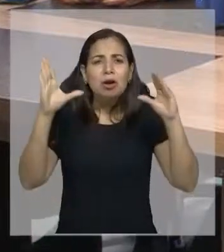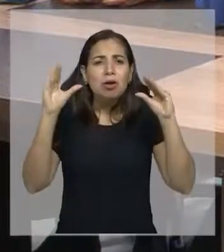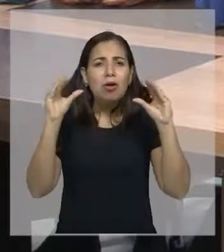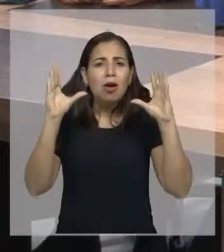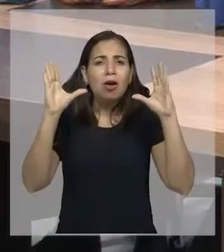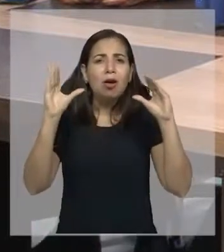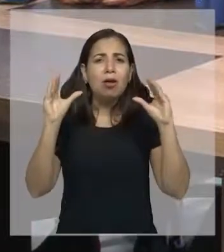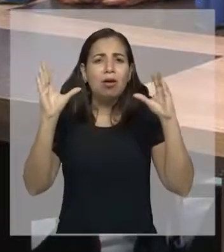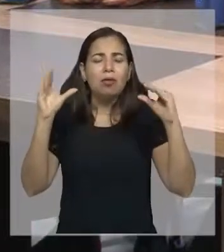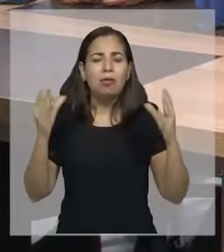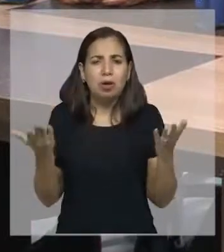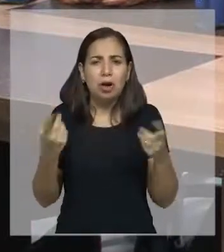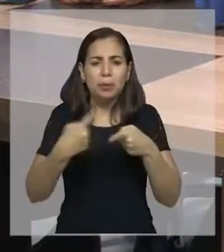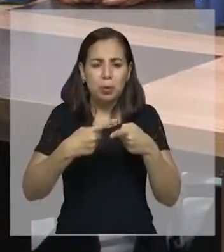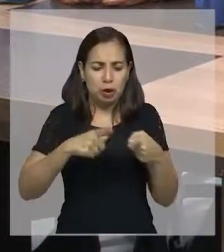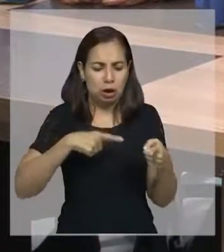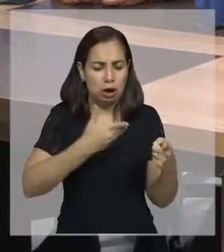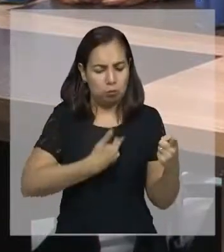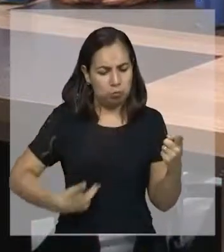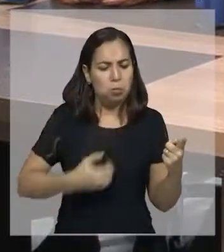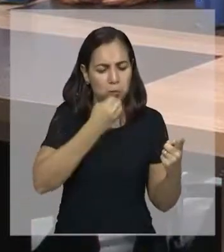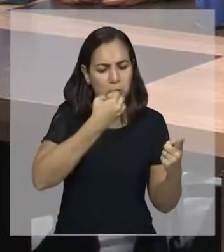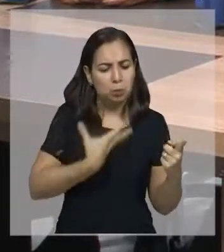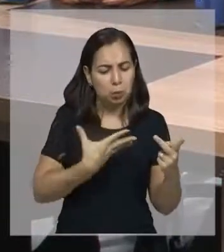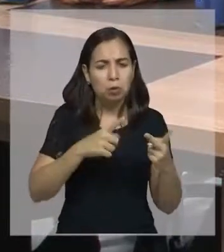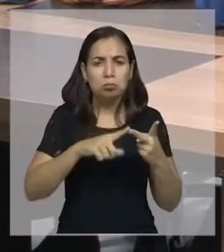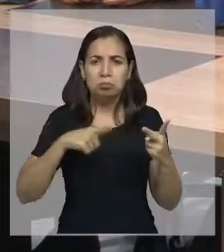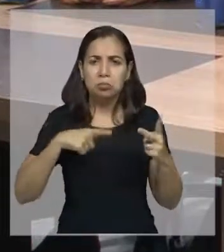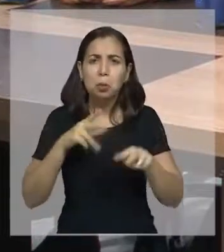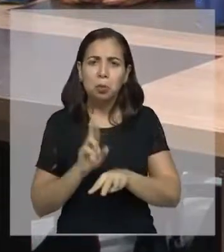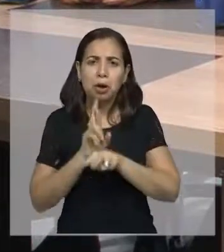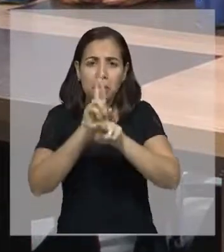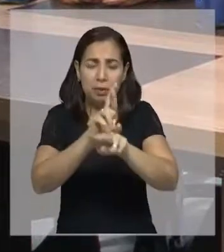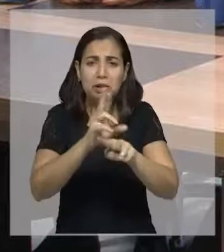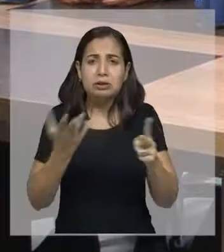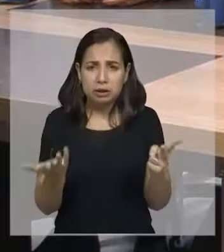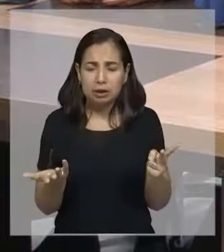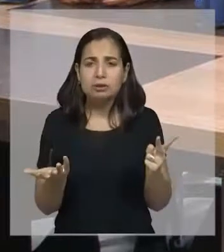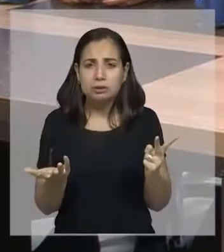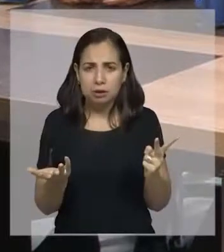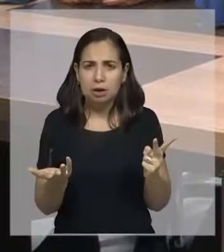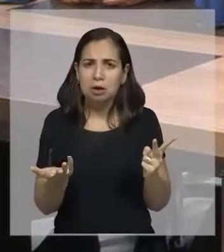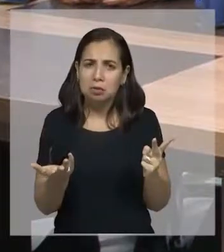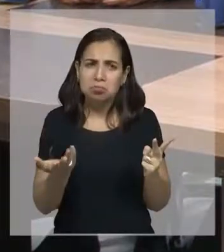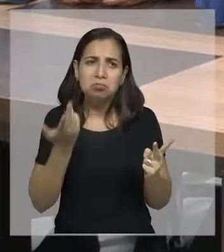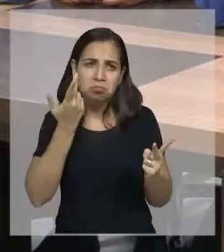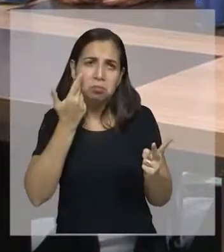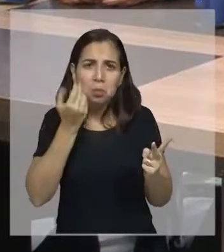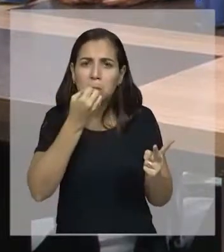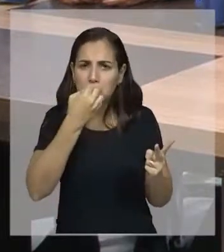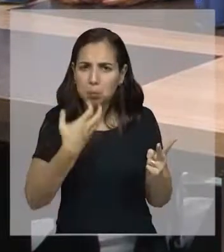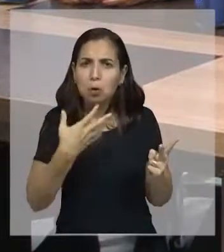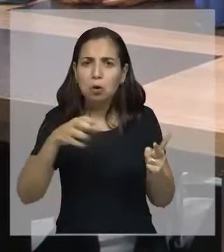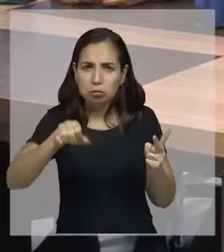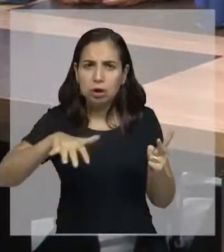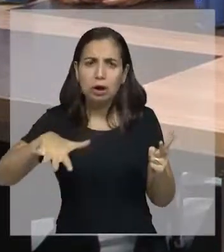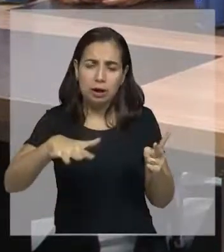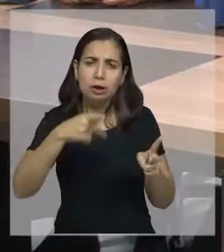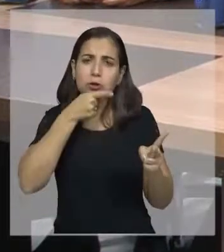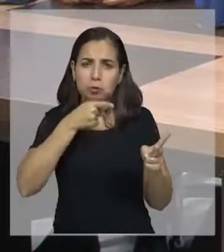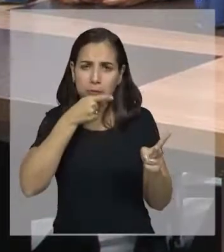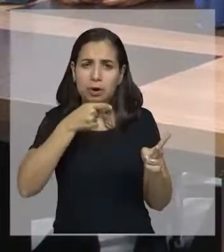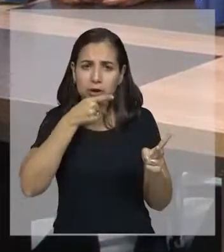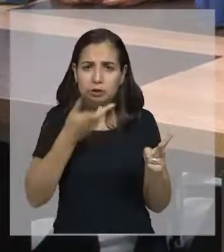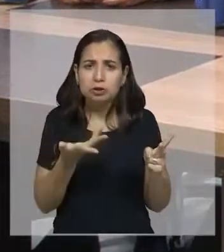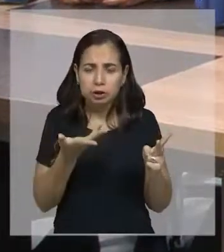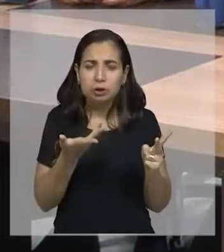bom governador, você tem uma representação aí mediana no parlamento, você não tem uma iminência de uma crise. Mas esse